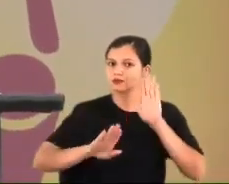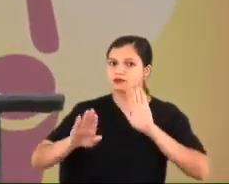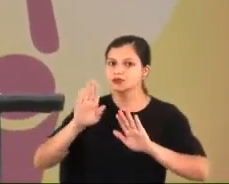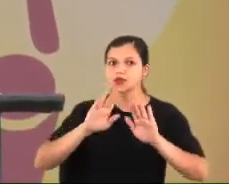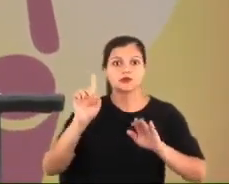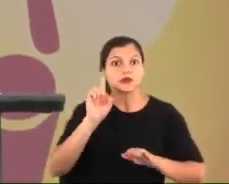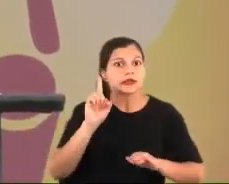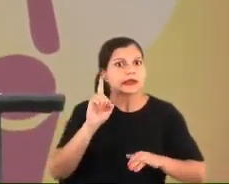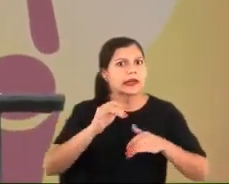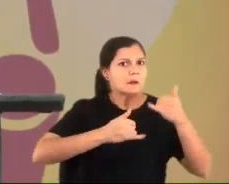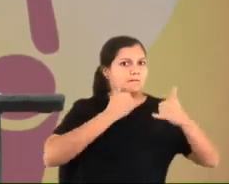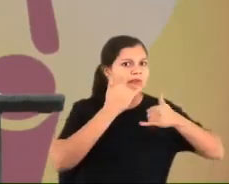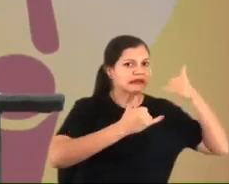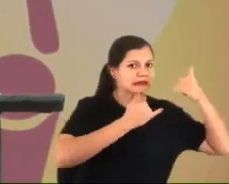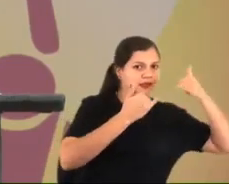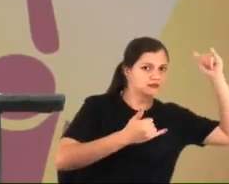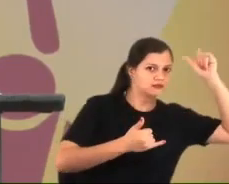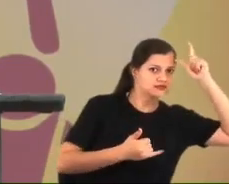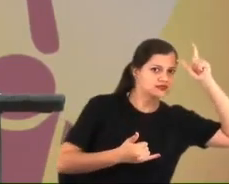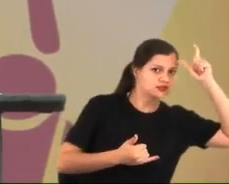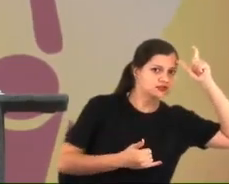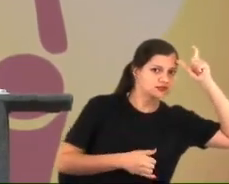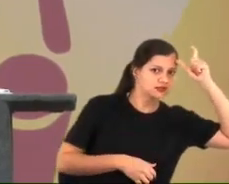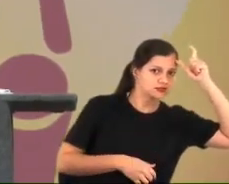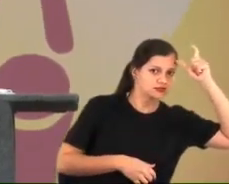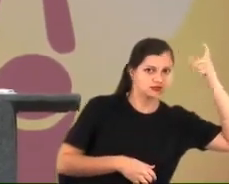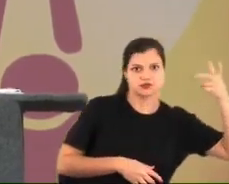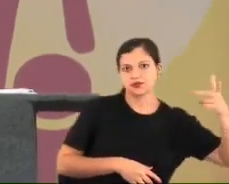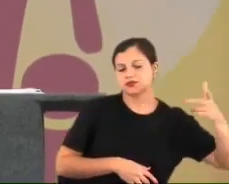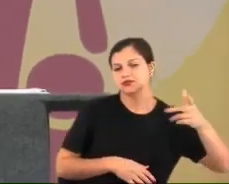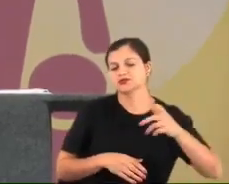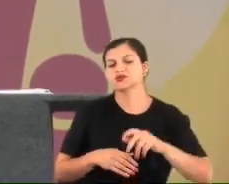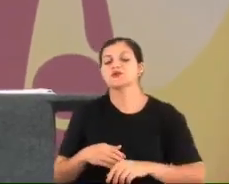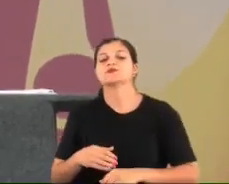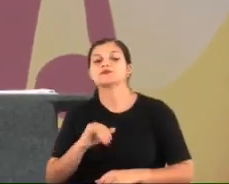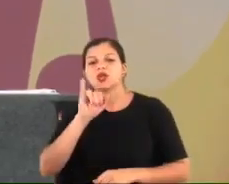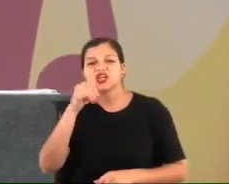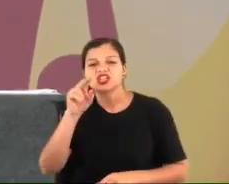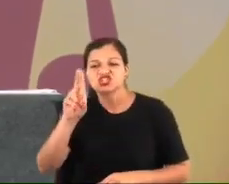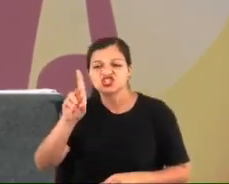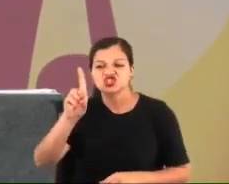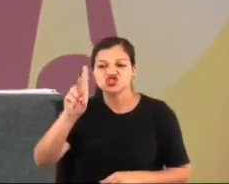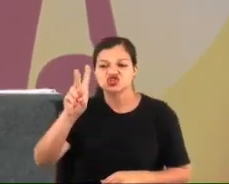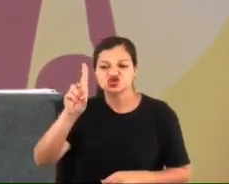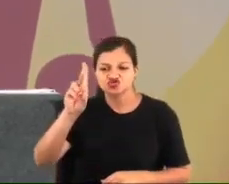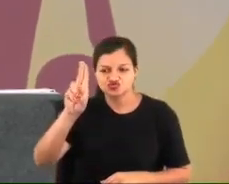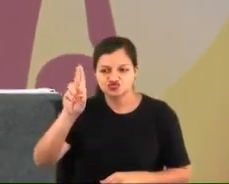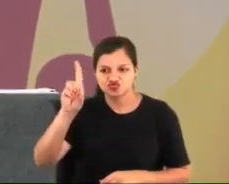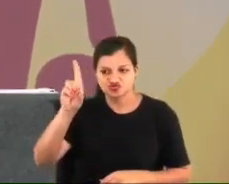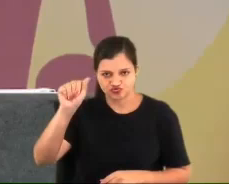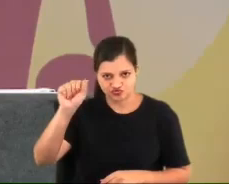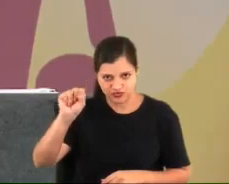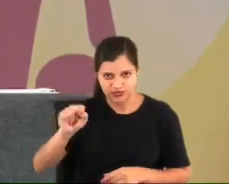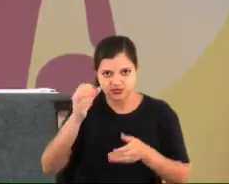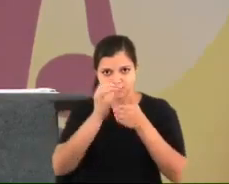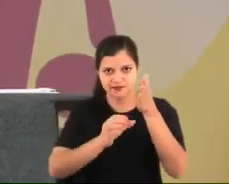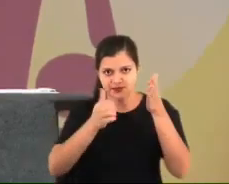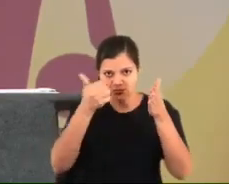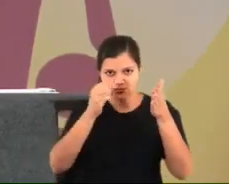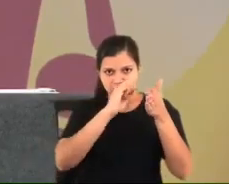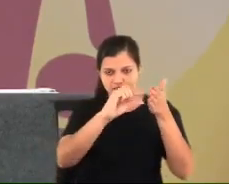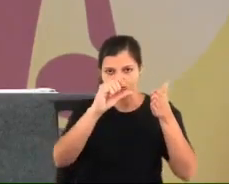com o inimigo. Olha o que diz lá em Judas 1:9. Contudo, nem mesmo o arcanjo Miguel, quando